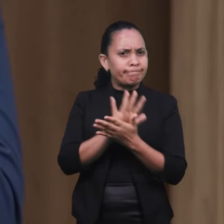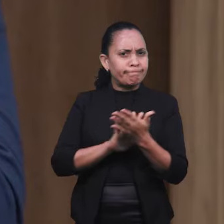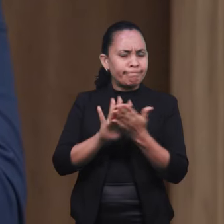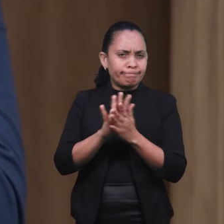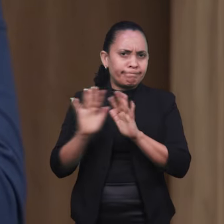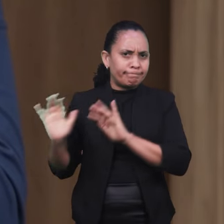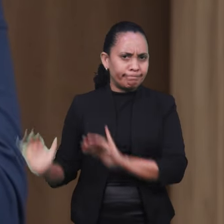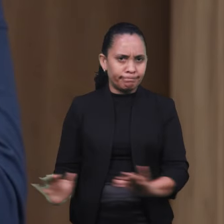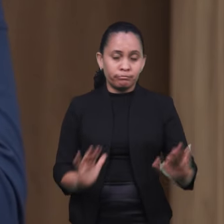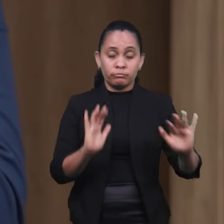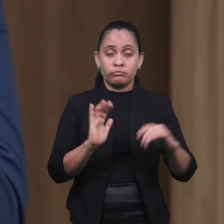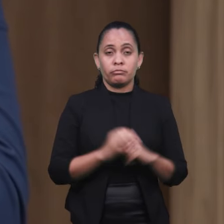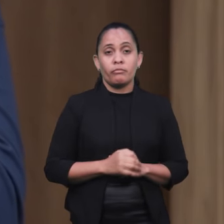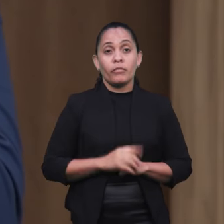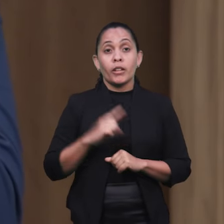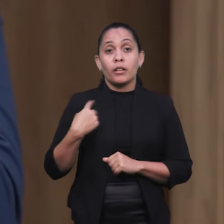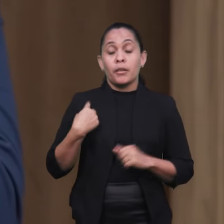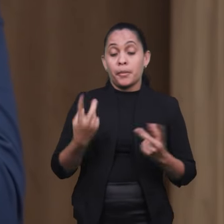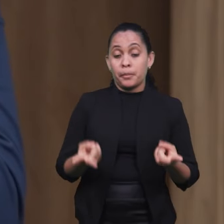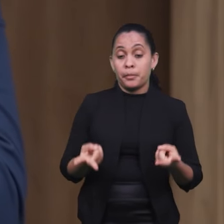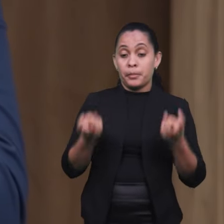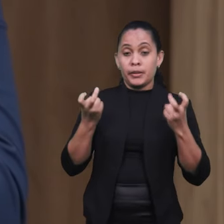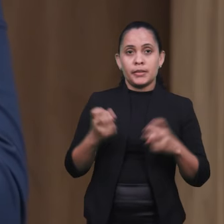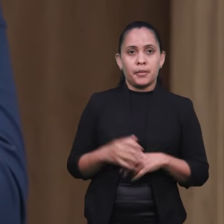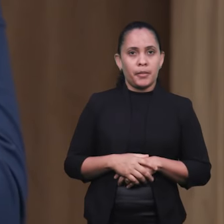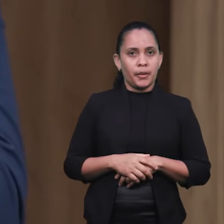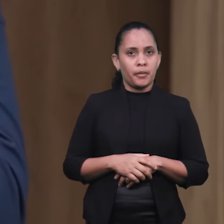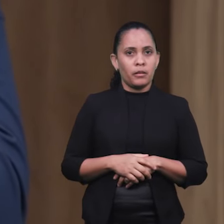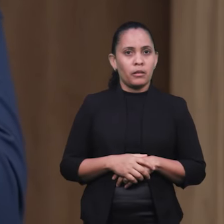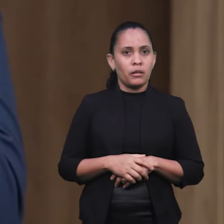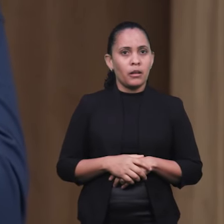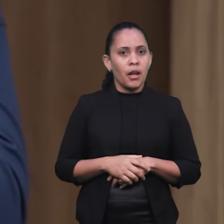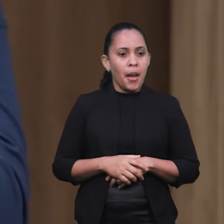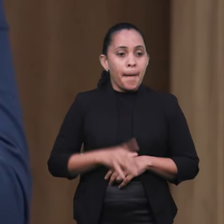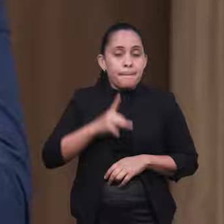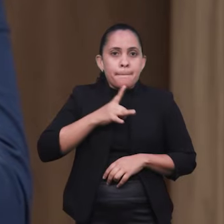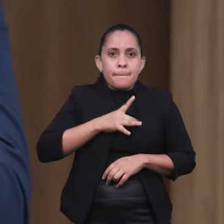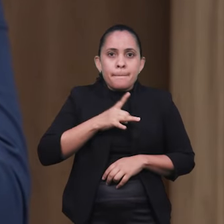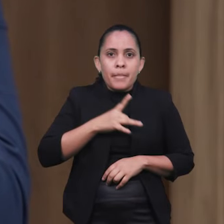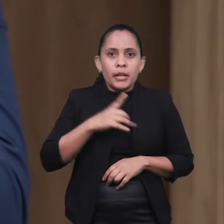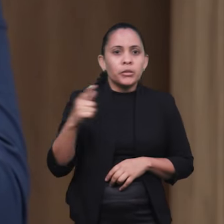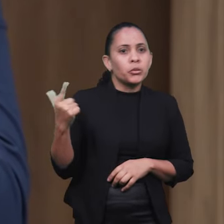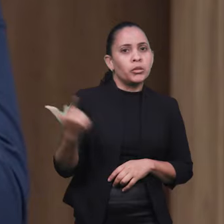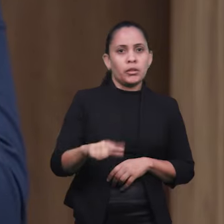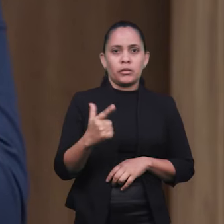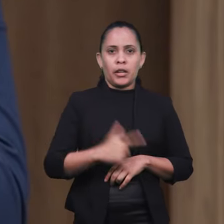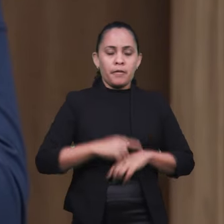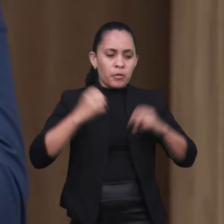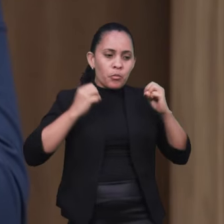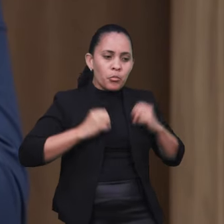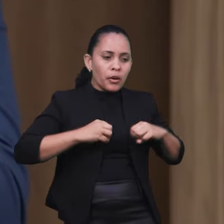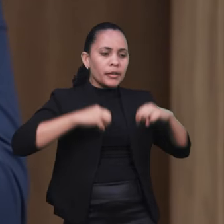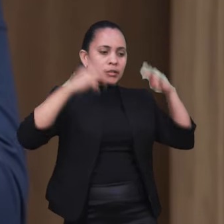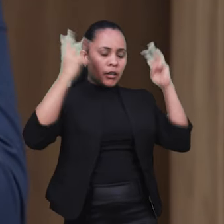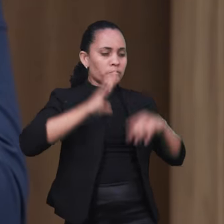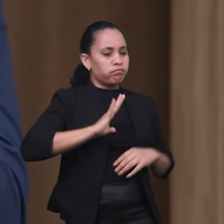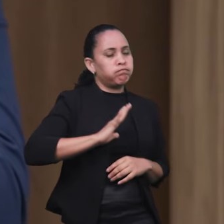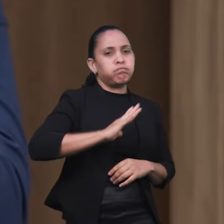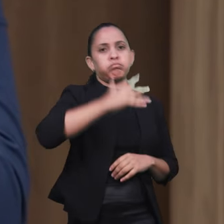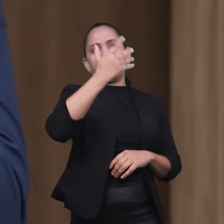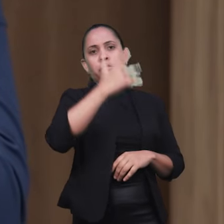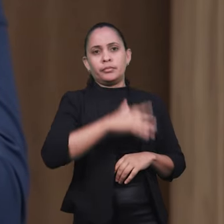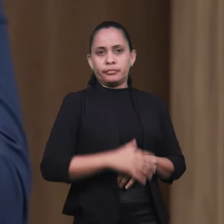E também nós vamos ver, ele não temeu. Havia uma ameaça de morte, Faraó contra ele,